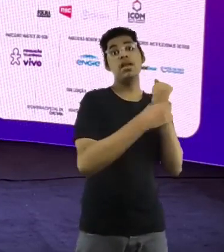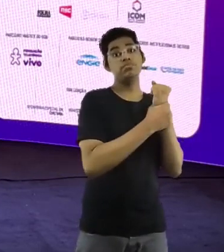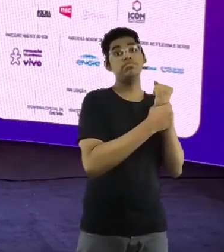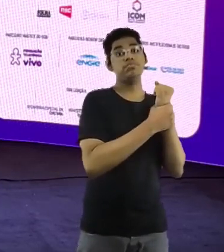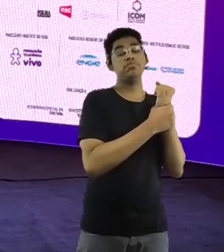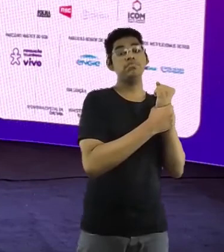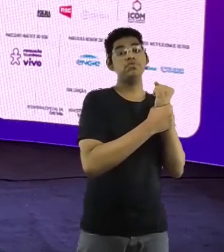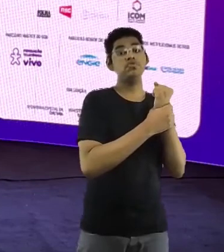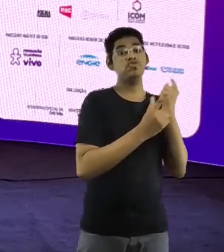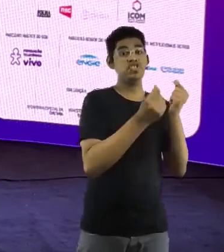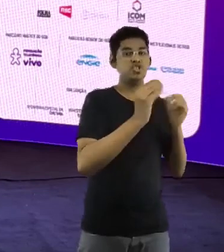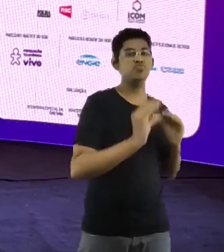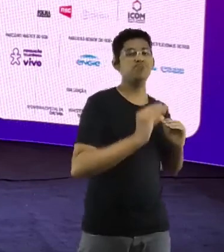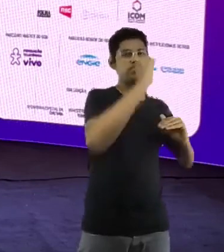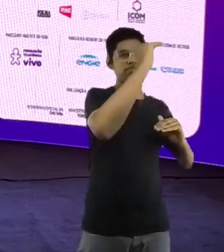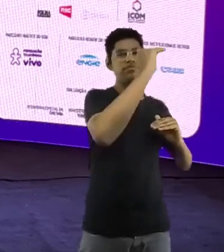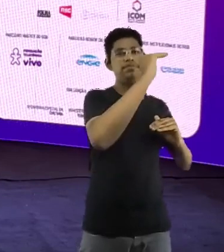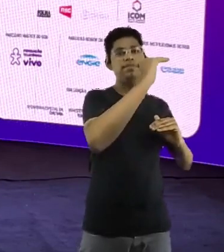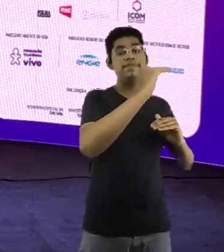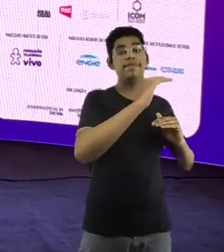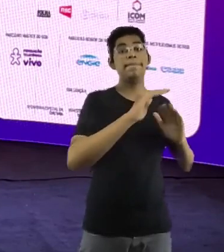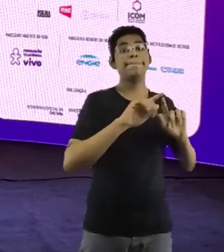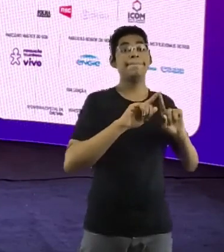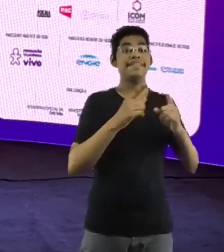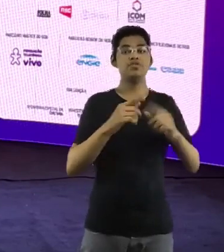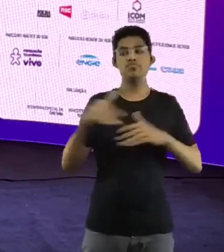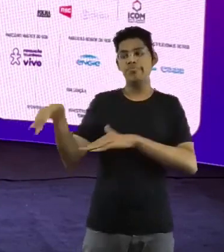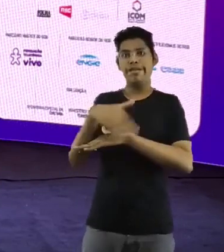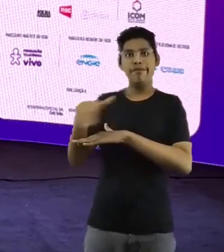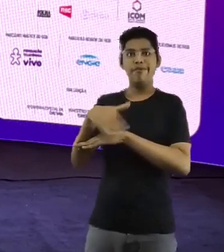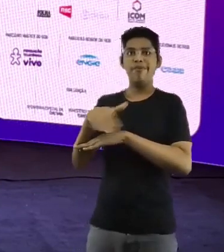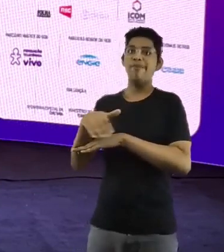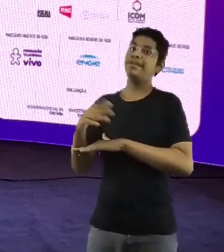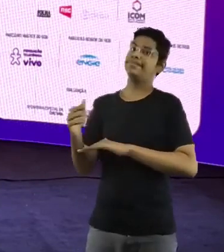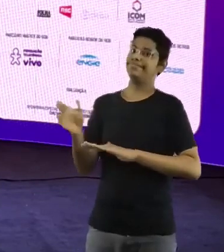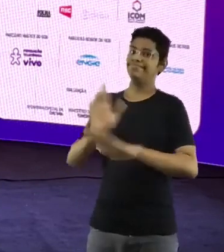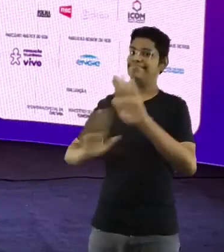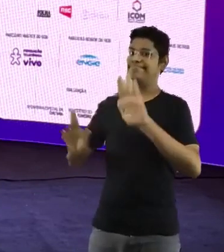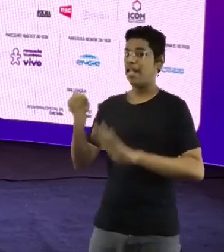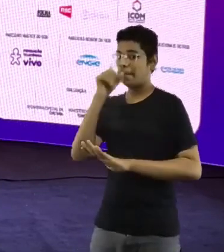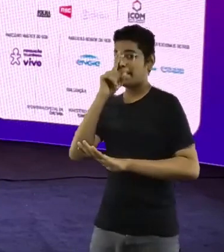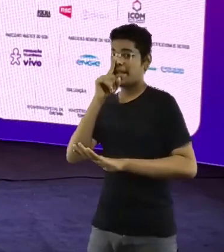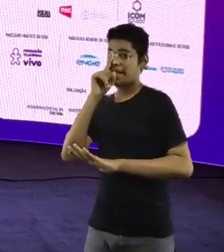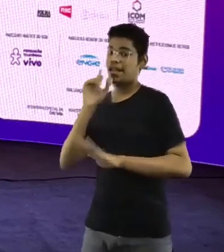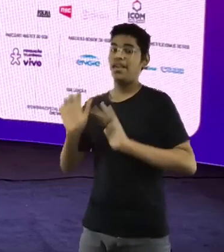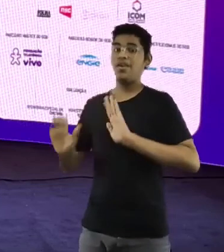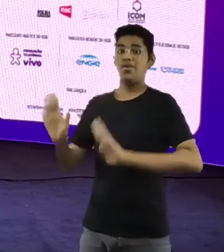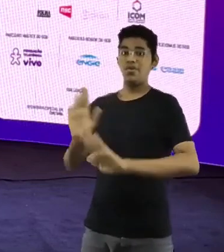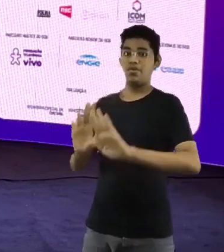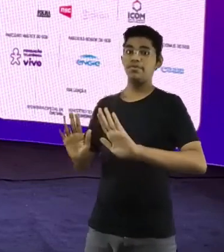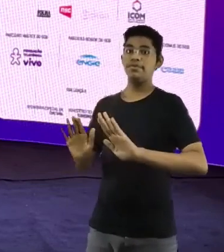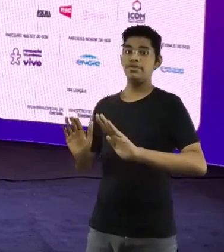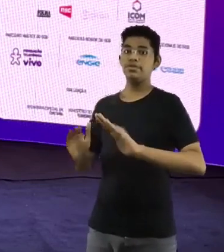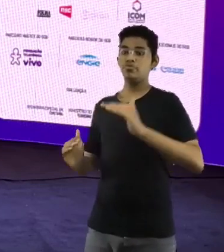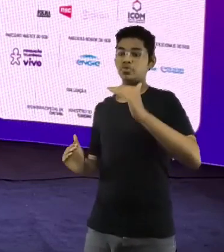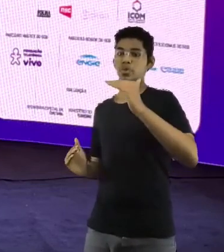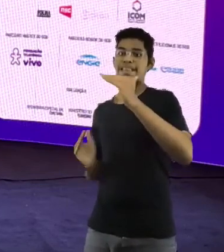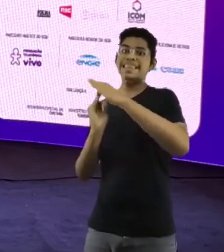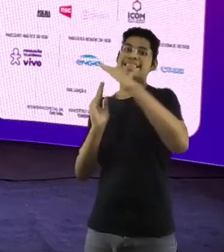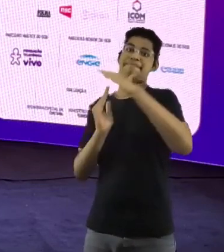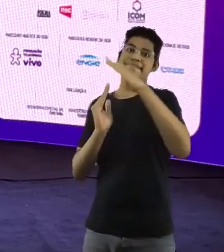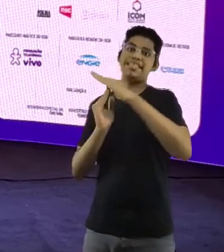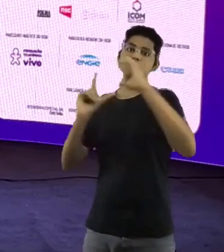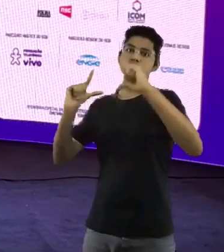da rua, por exemplo, isso aí pode ser uma situação de um pouco mais risco, então o limite da transferência deveria ser um pouco mais baixo.